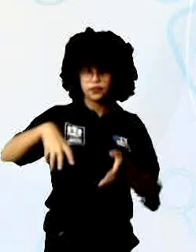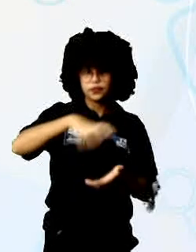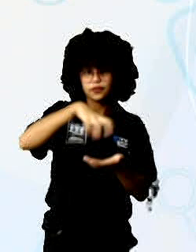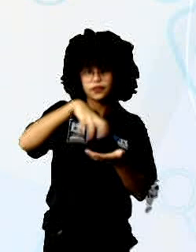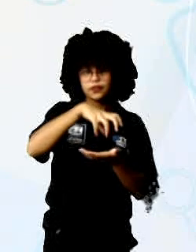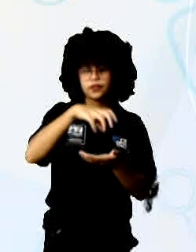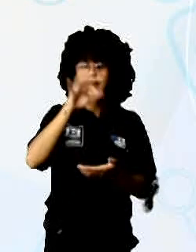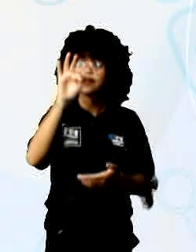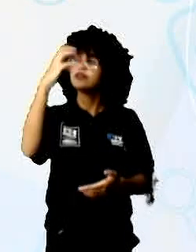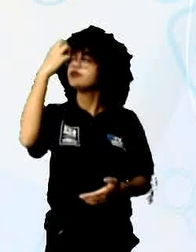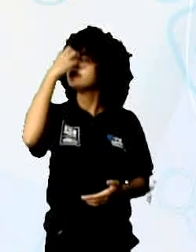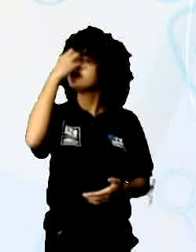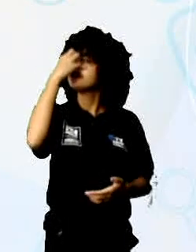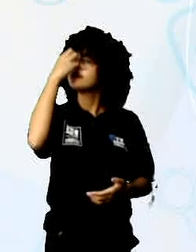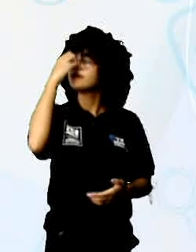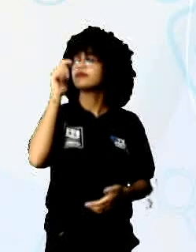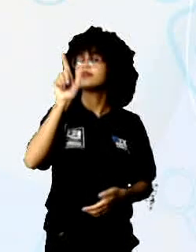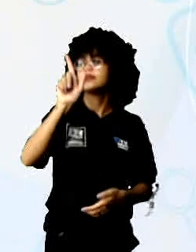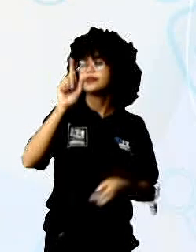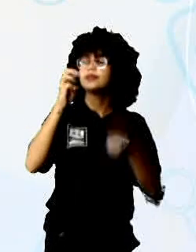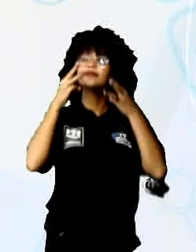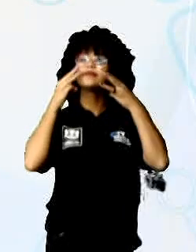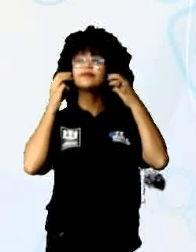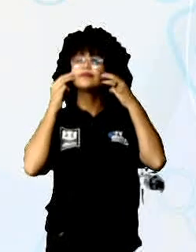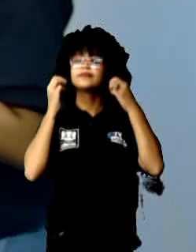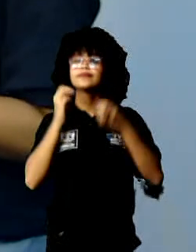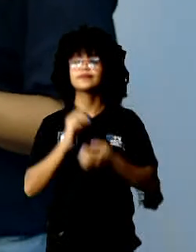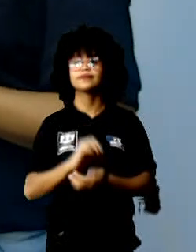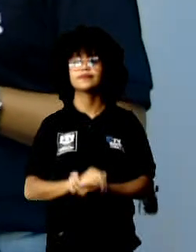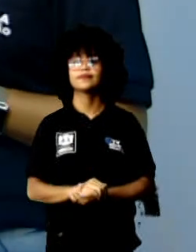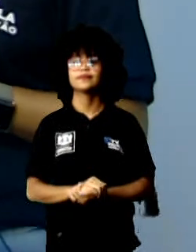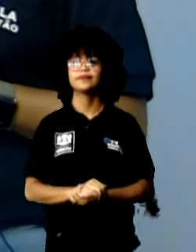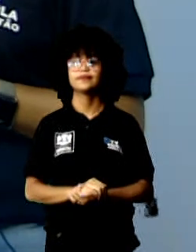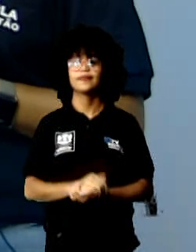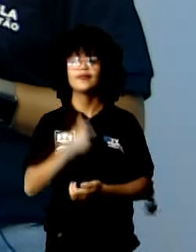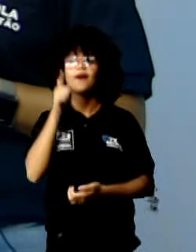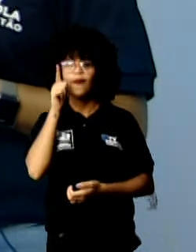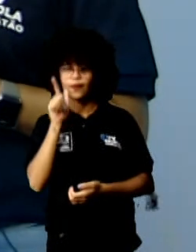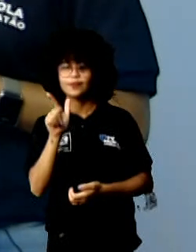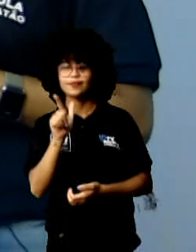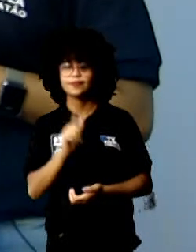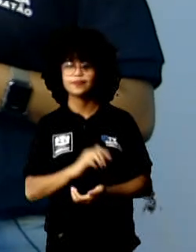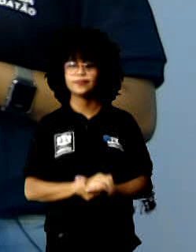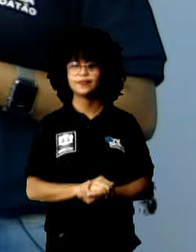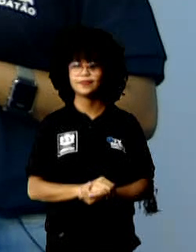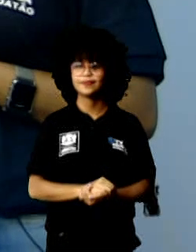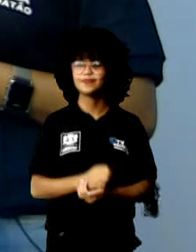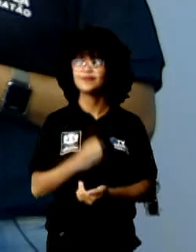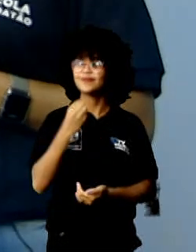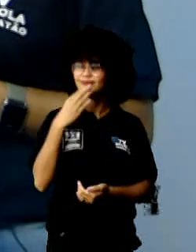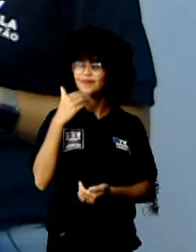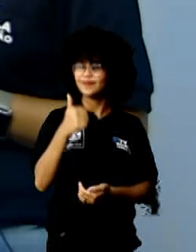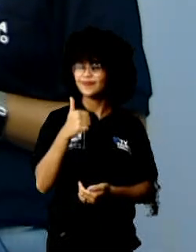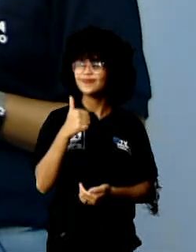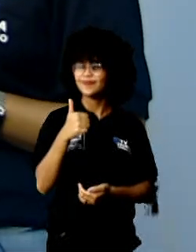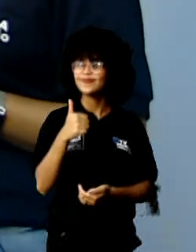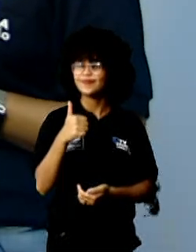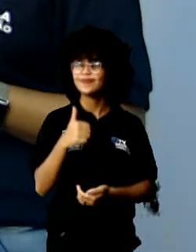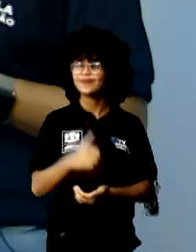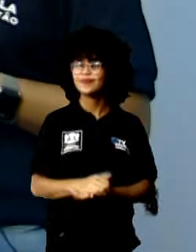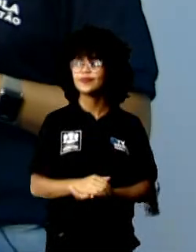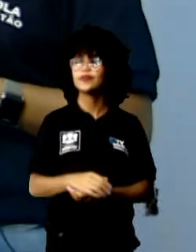f de foca e g de gato conseguiram muito bem